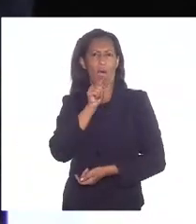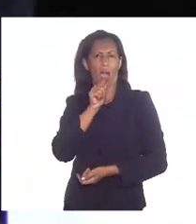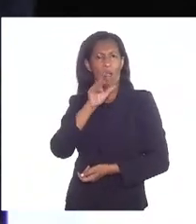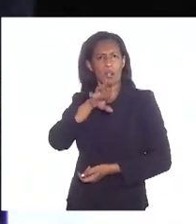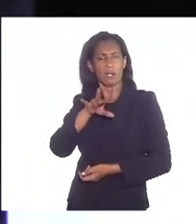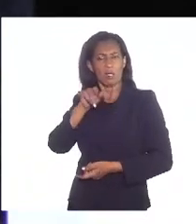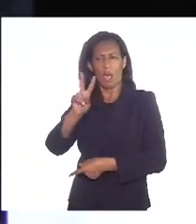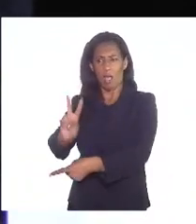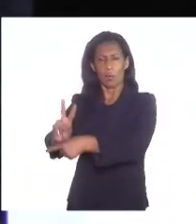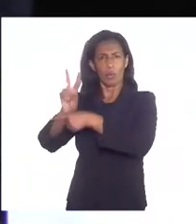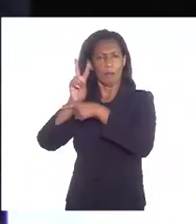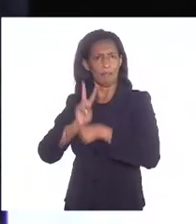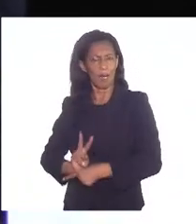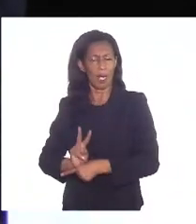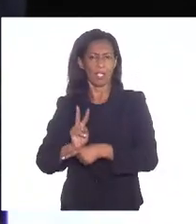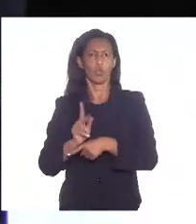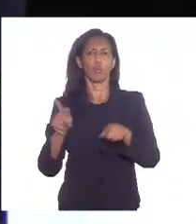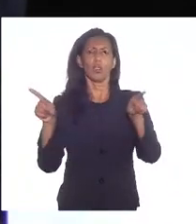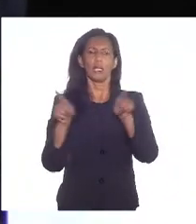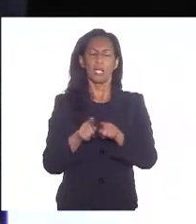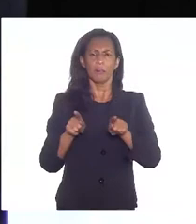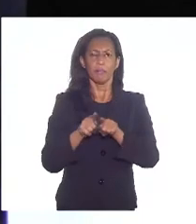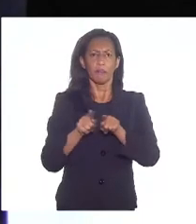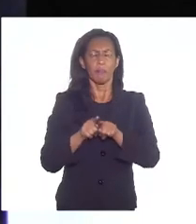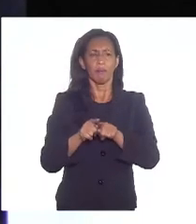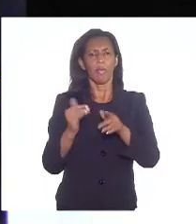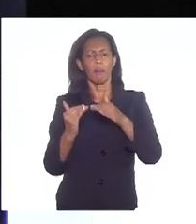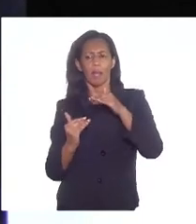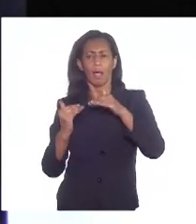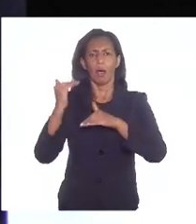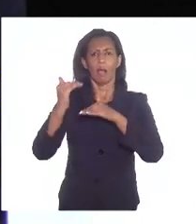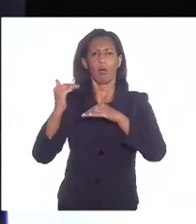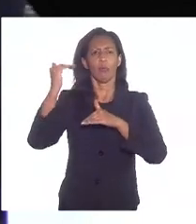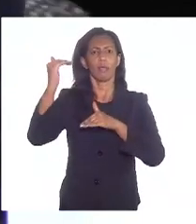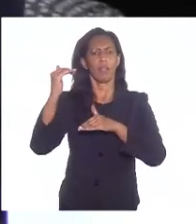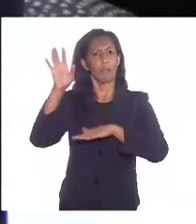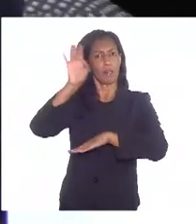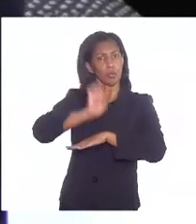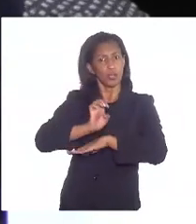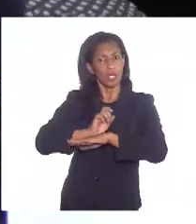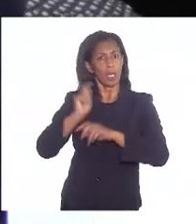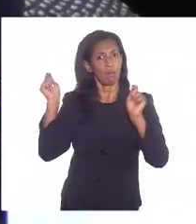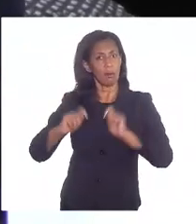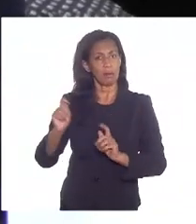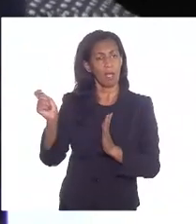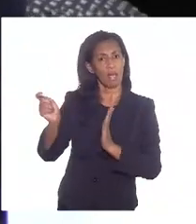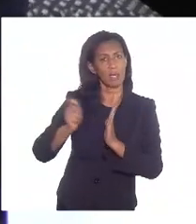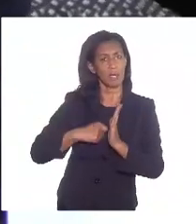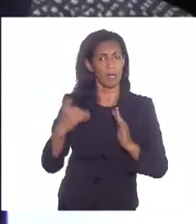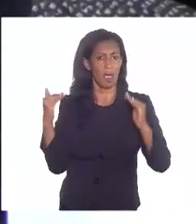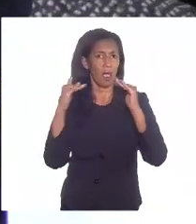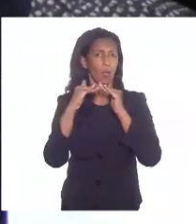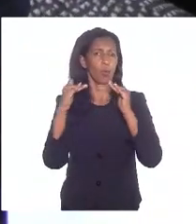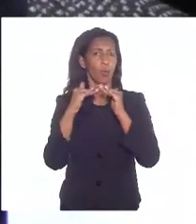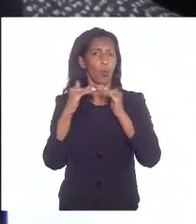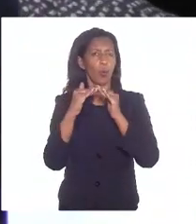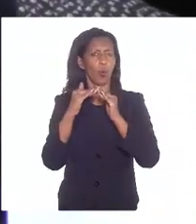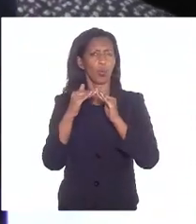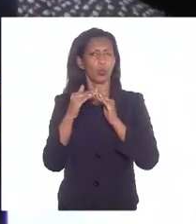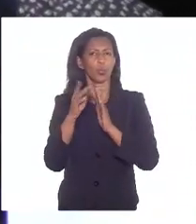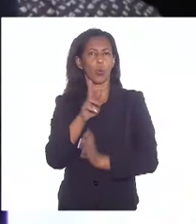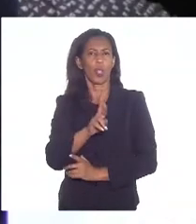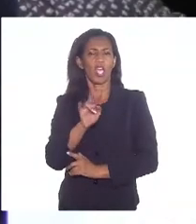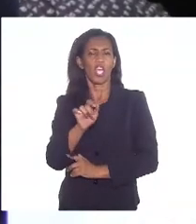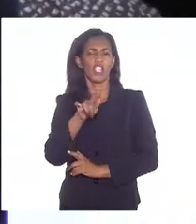um empréstimo, que aquilo possibilitou, em 17, que o Estado pudesse assinar o acordo do